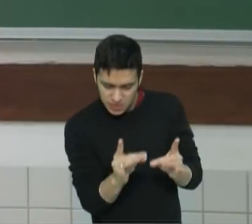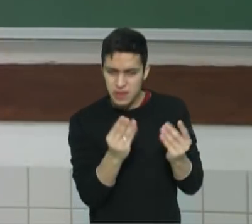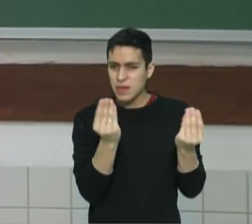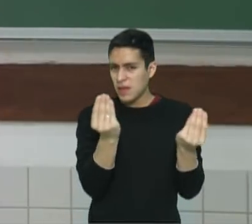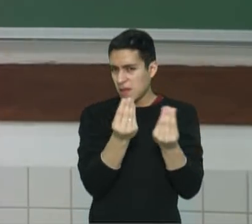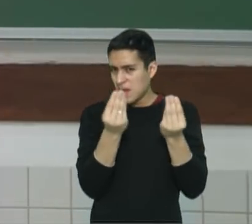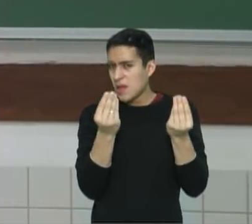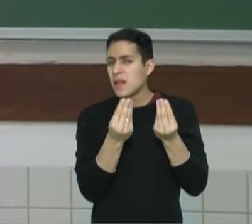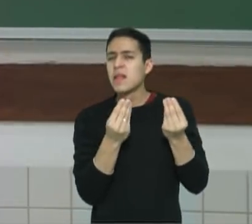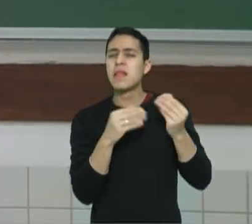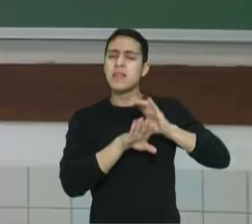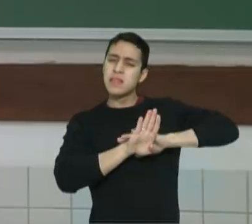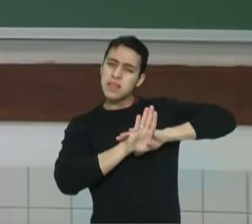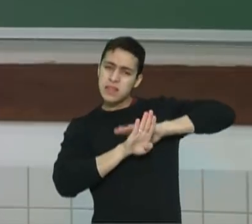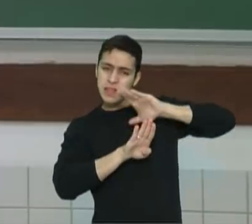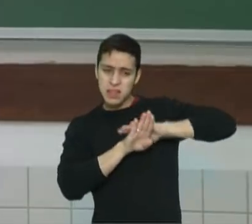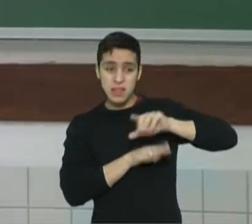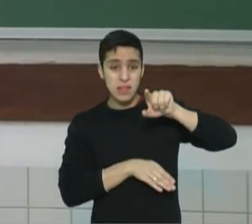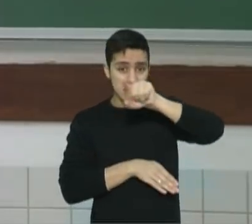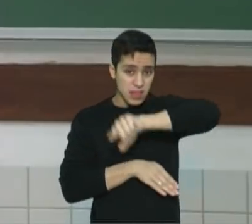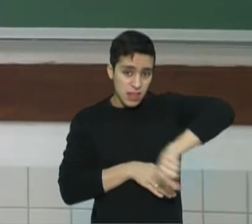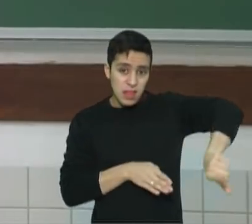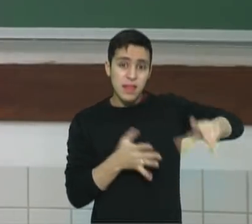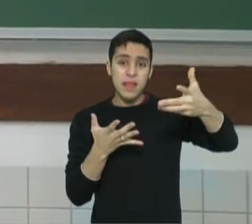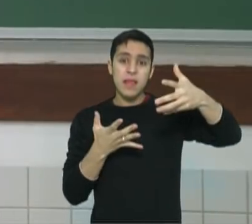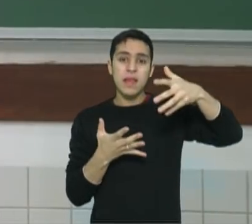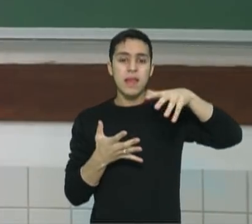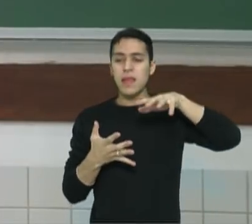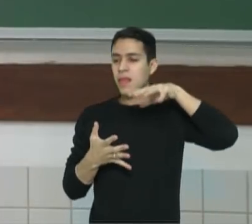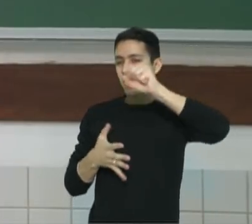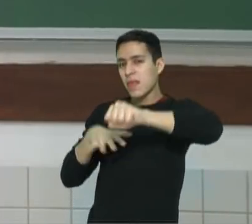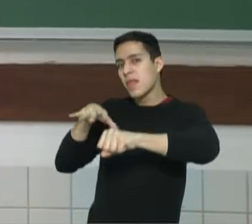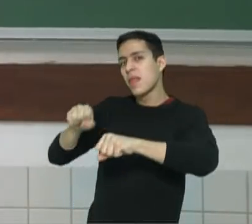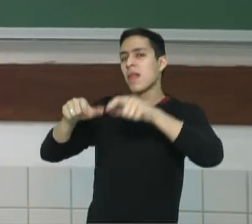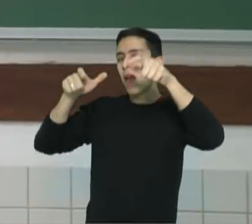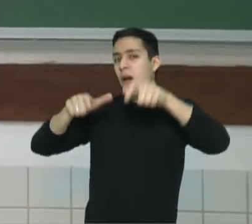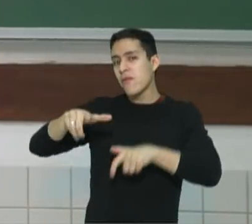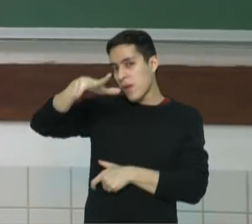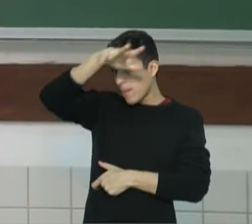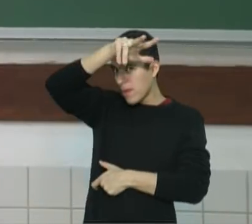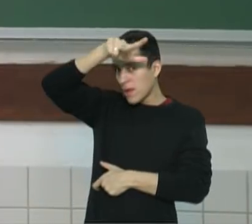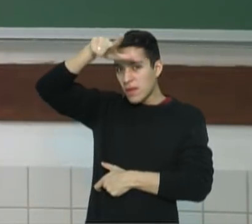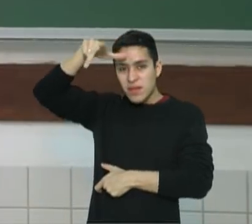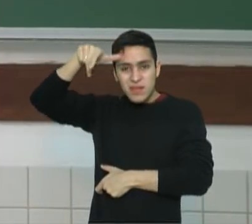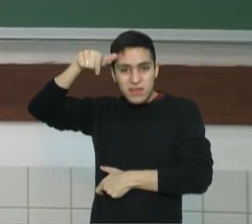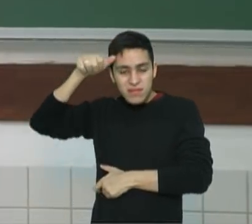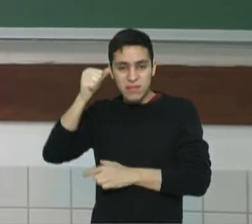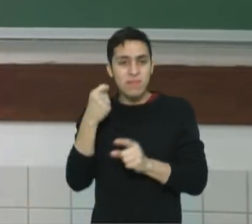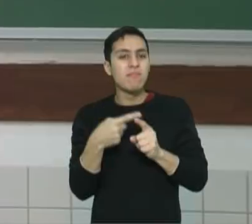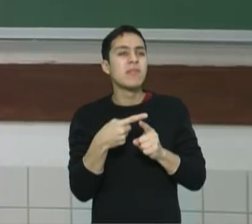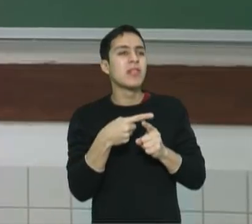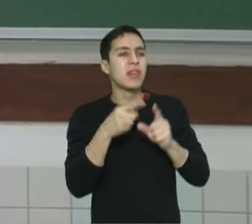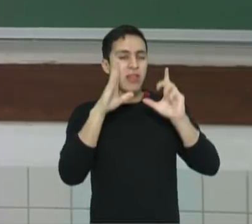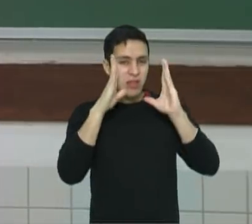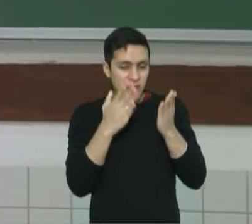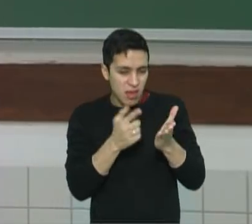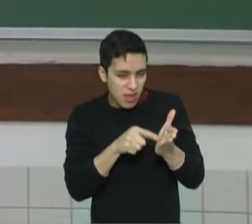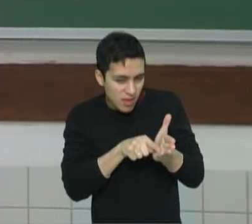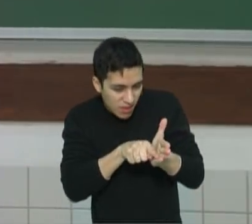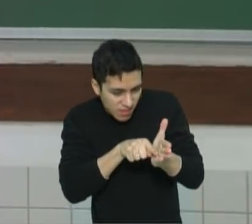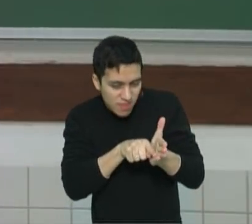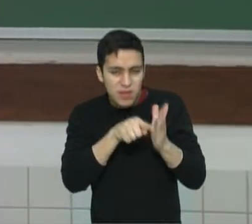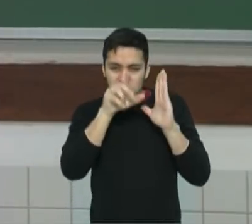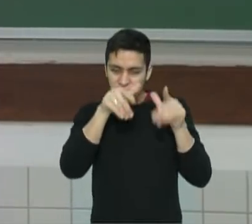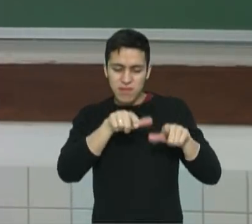nada indireta, de querer a região amazônica. Então veja que a região amazônica já é discutida, a gente percebe